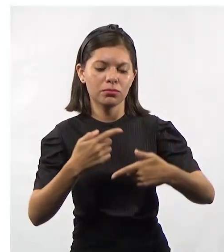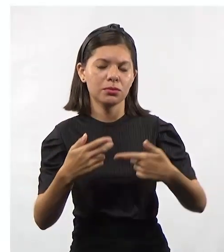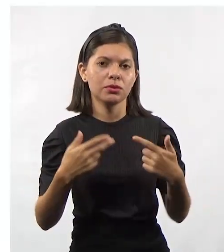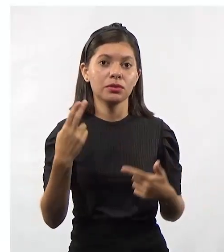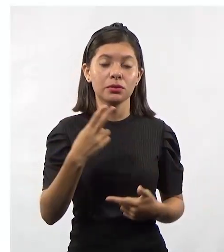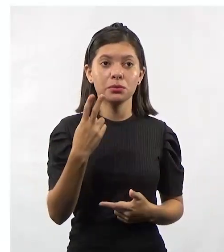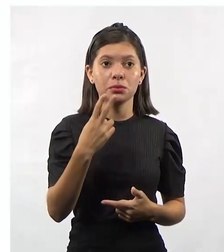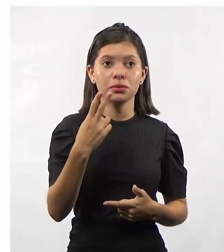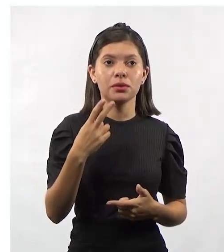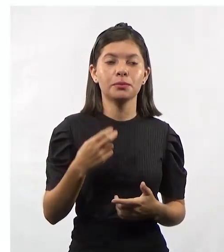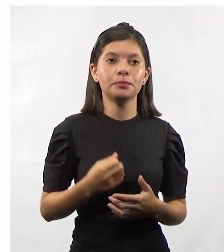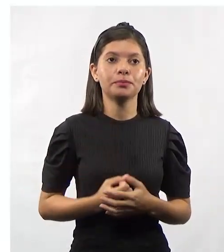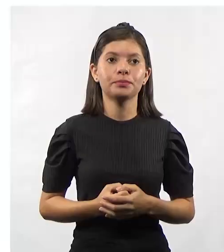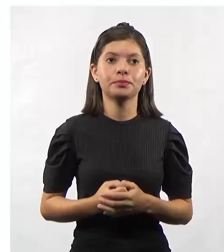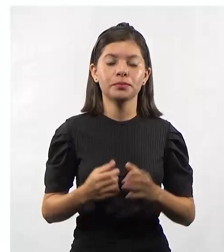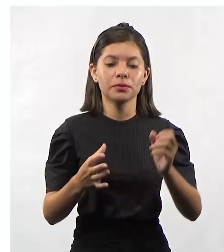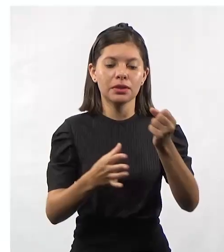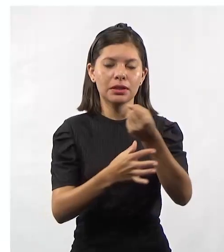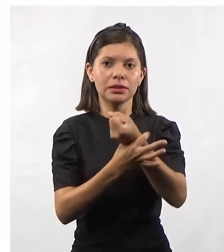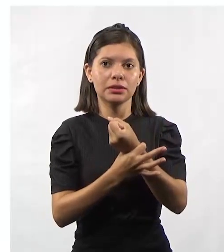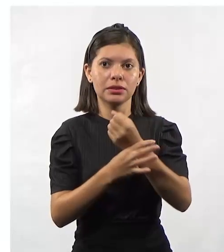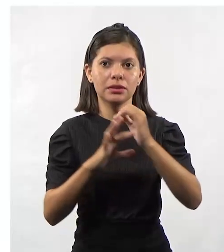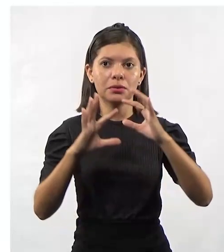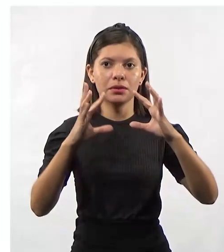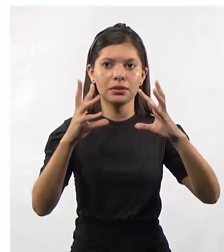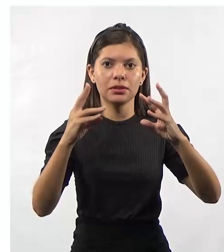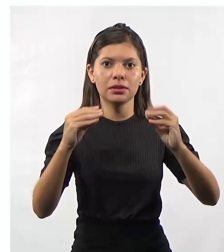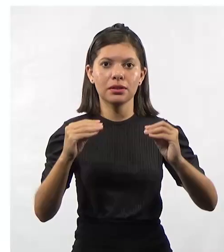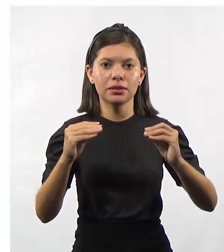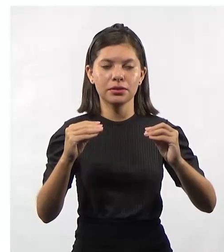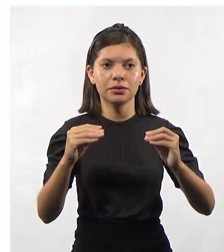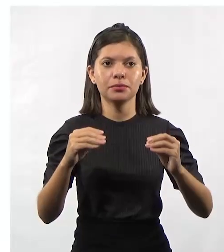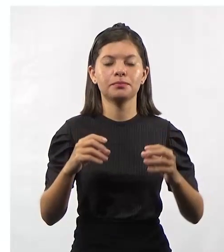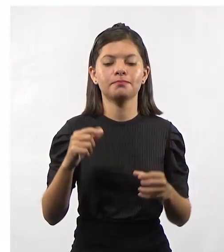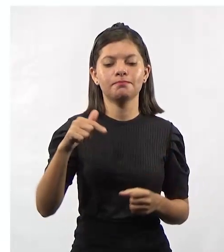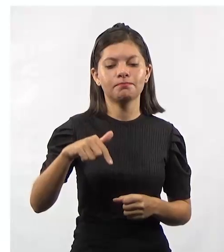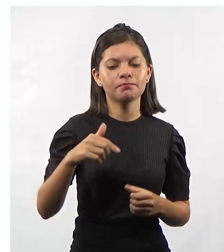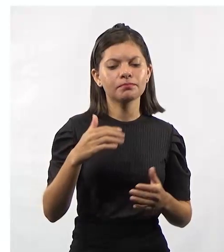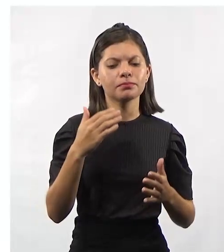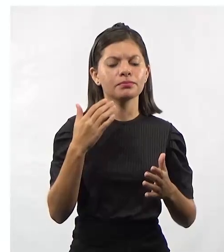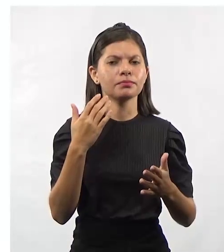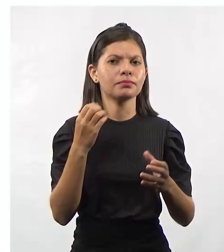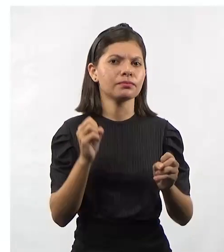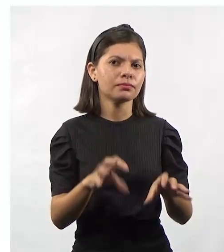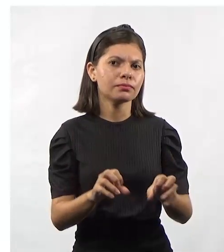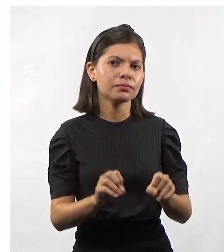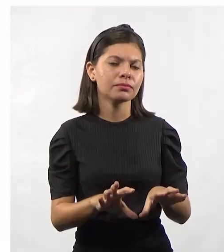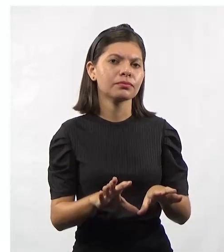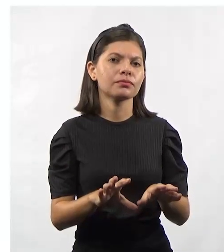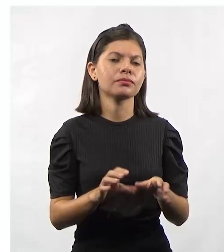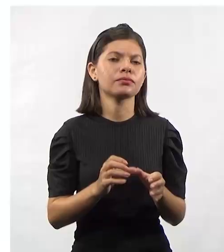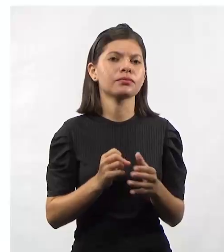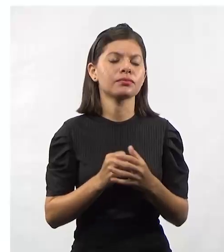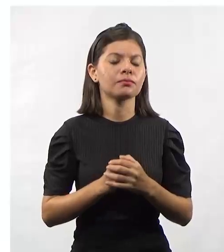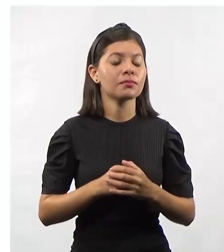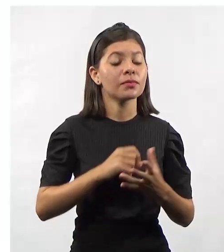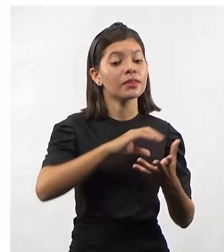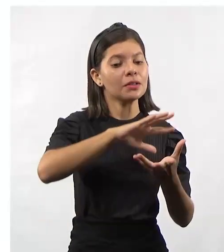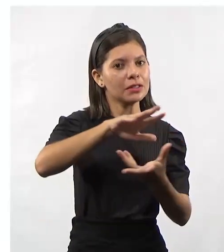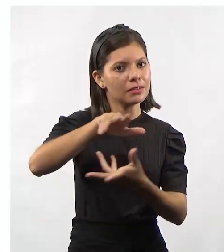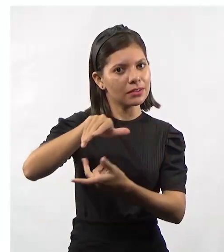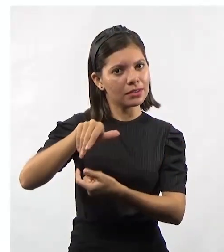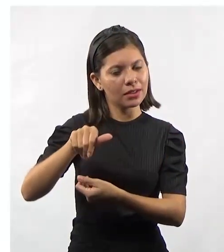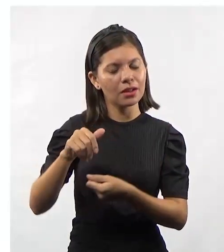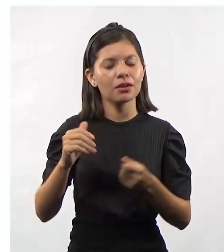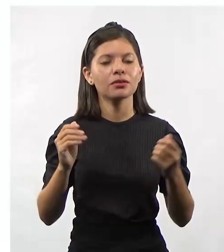justamente da garantia da qualidade neste ensino, que passa a ser